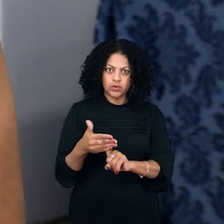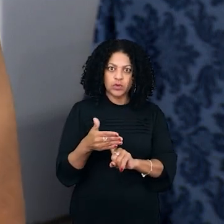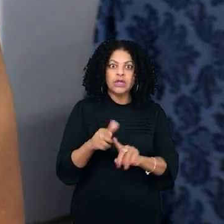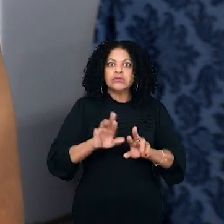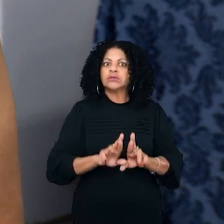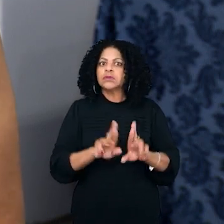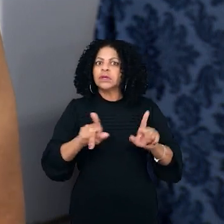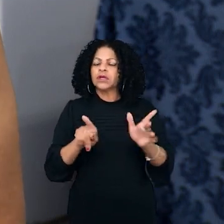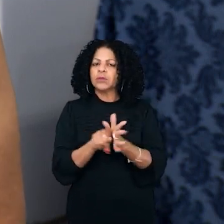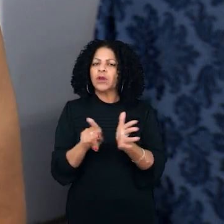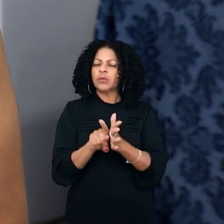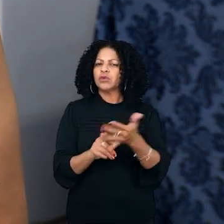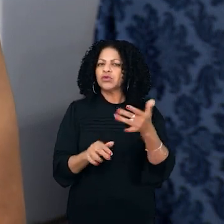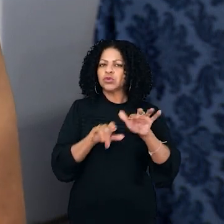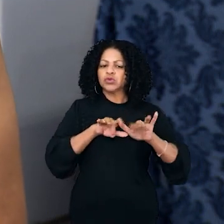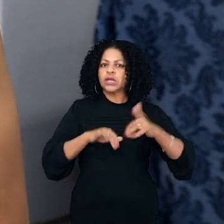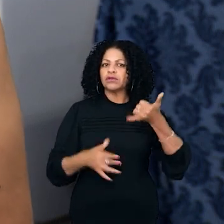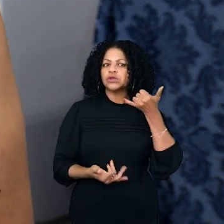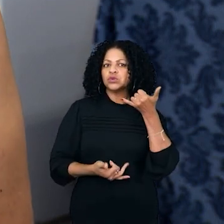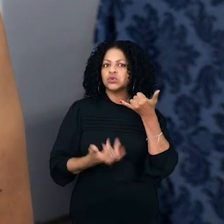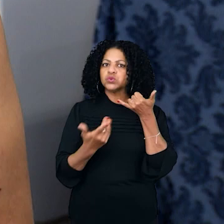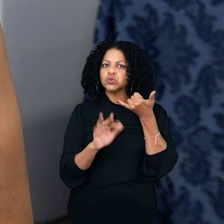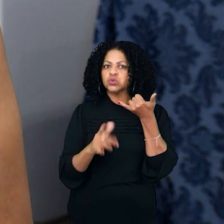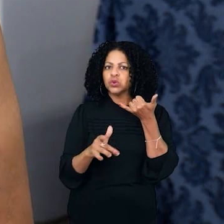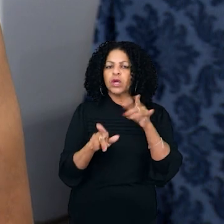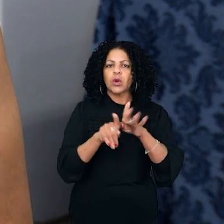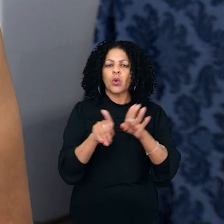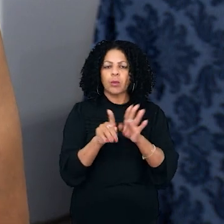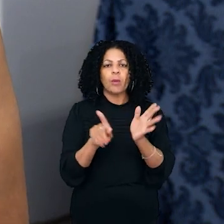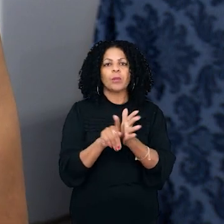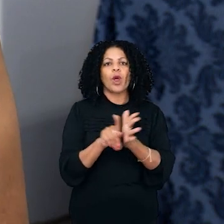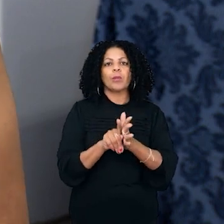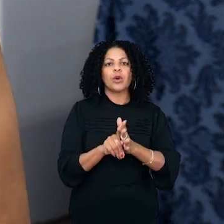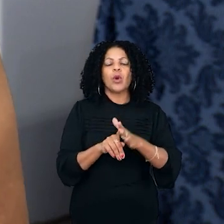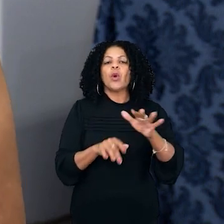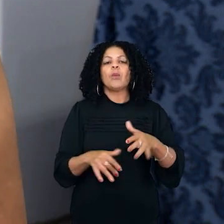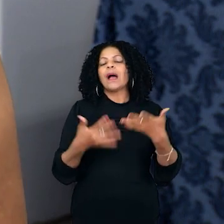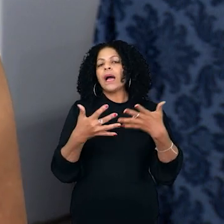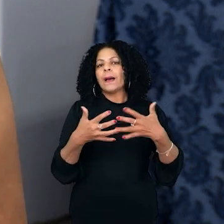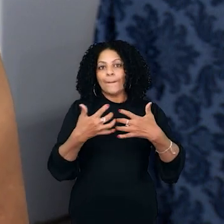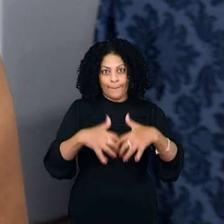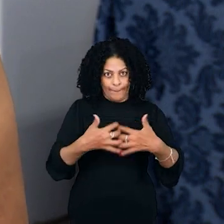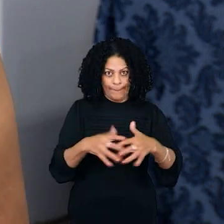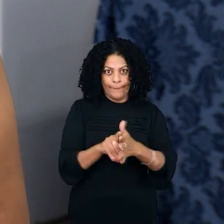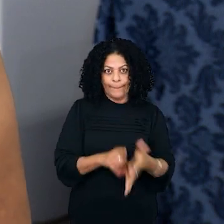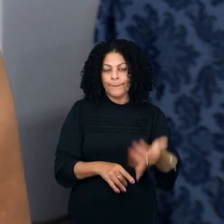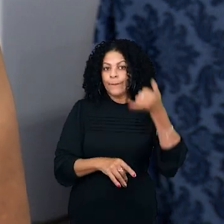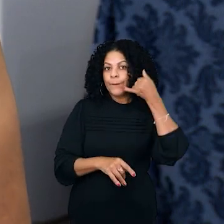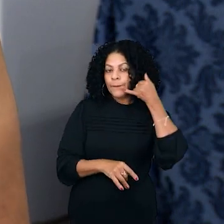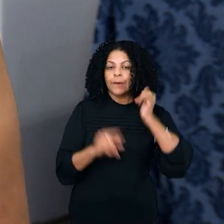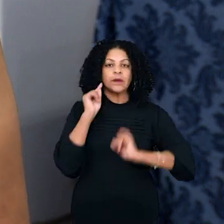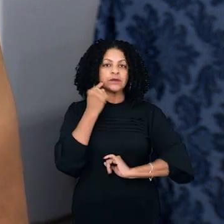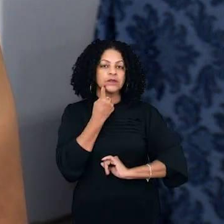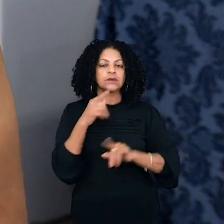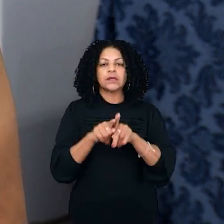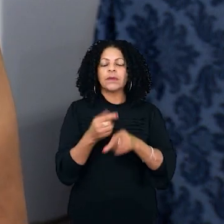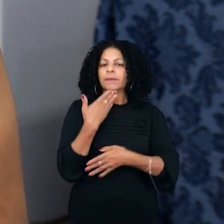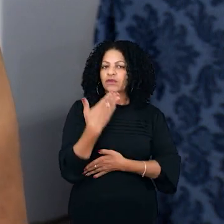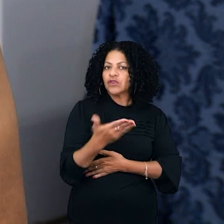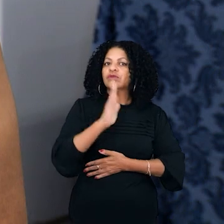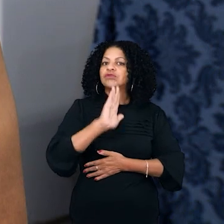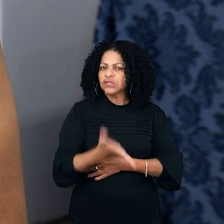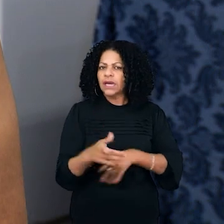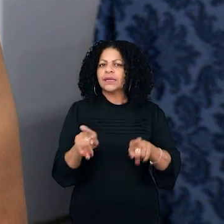tecnologias específicas para compatibilizar o telefone do servidor com o aparelho auditivo que ele usa. A gente já